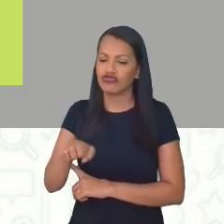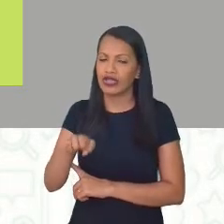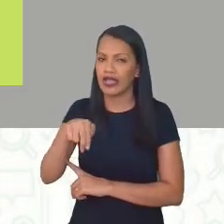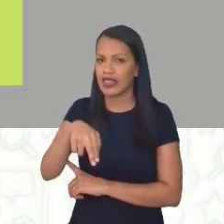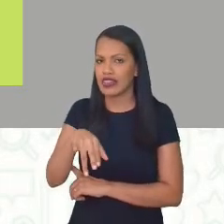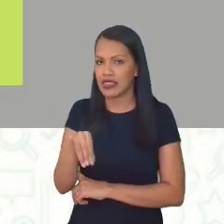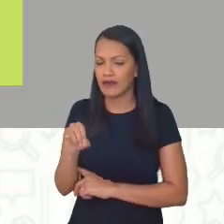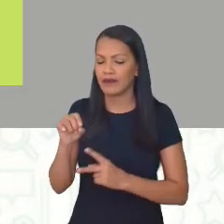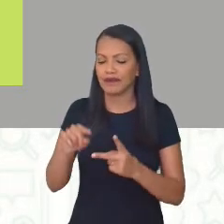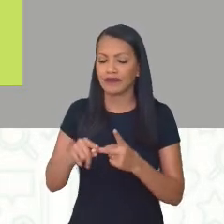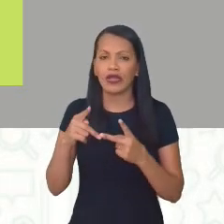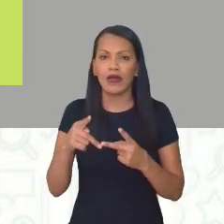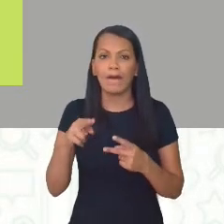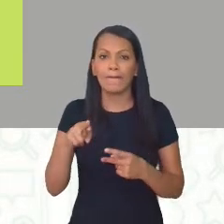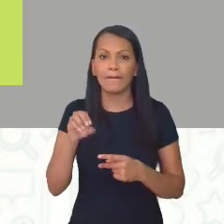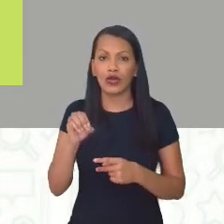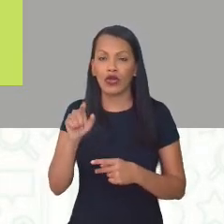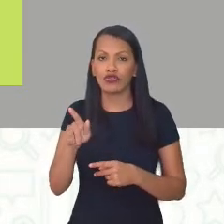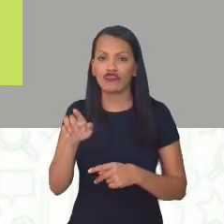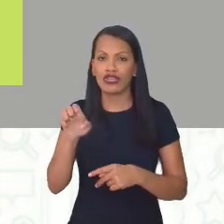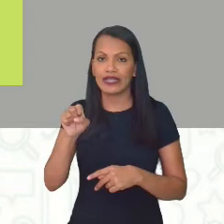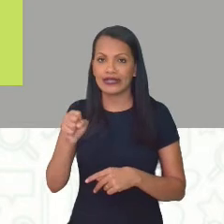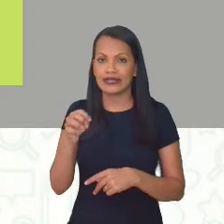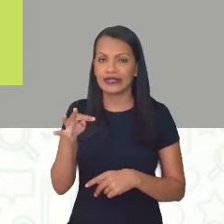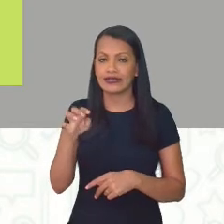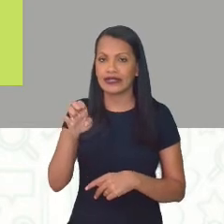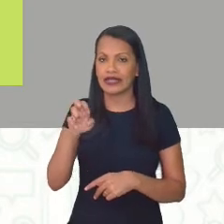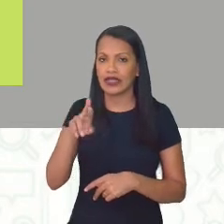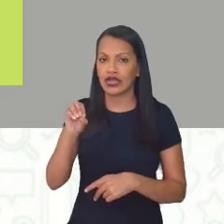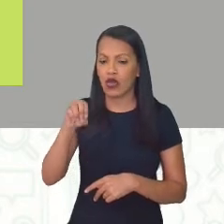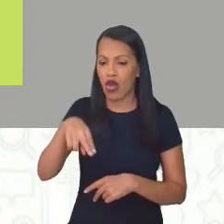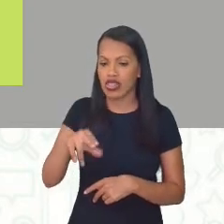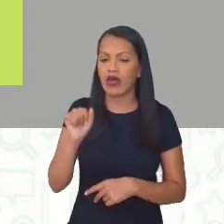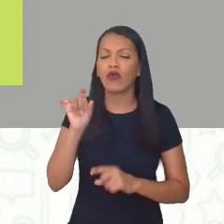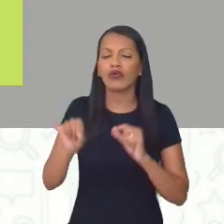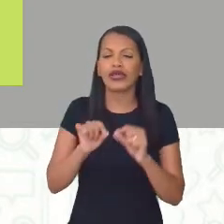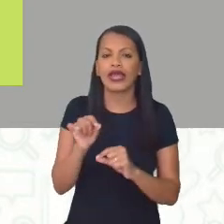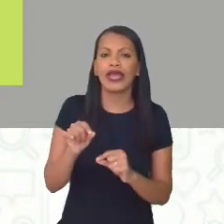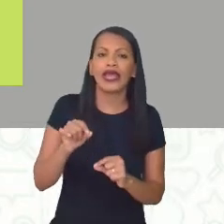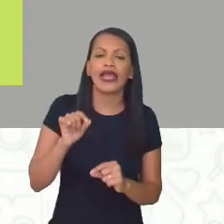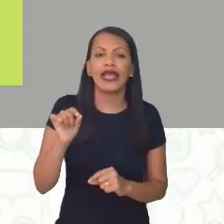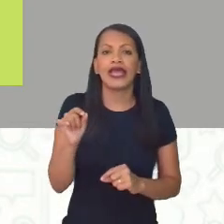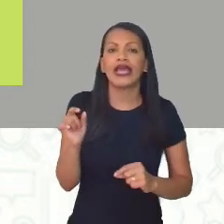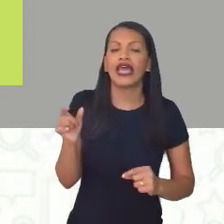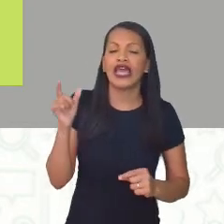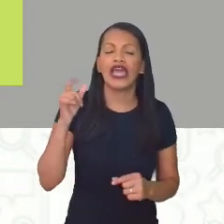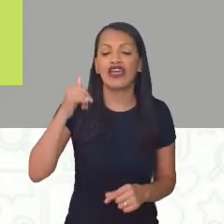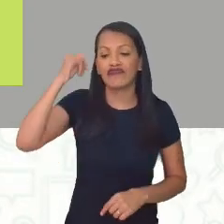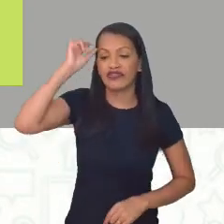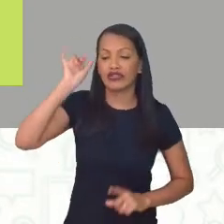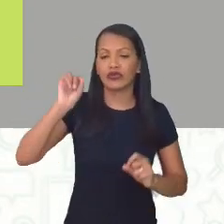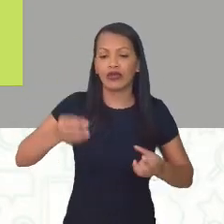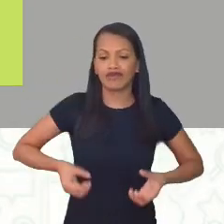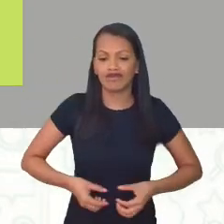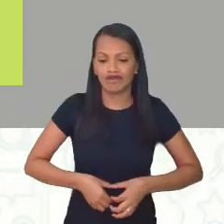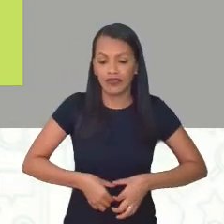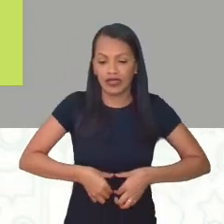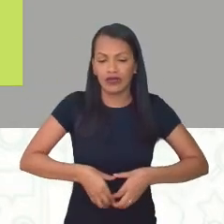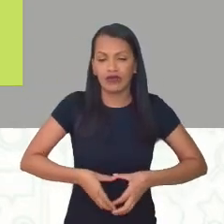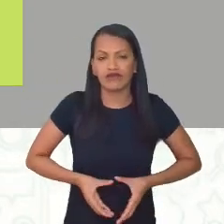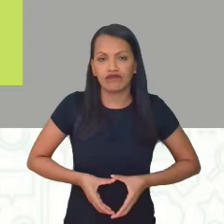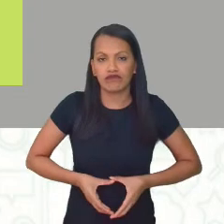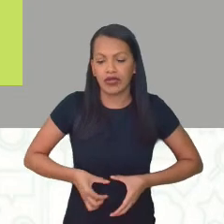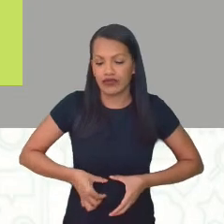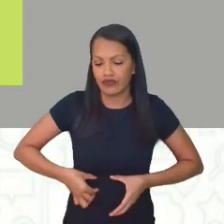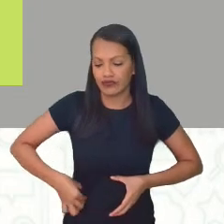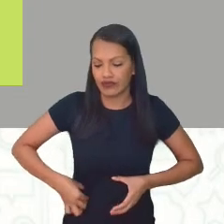preservativos, né? E qual é a função deles? Como é que eles funcionam? Eles inibem um pouco a ovulação, né? Impedem a liberação do óvulo